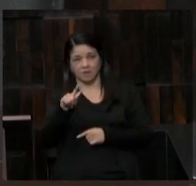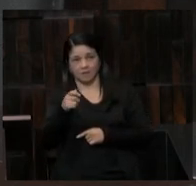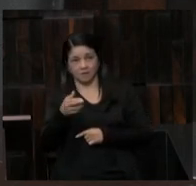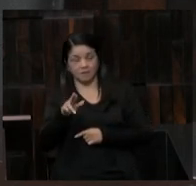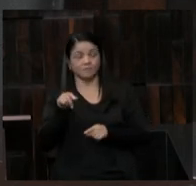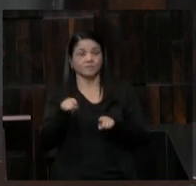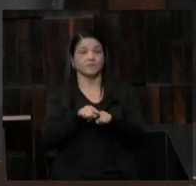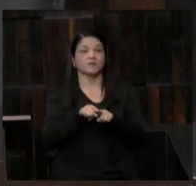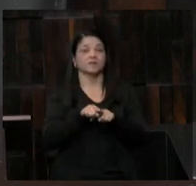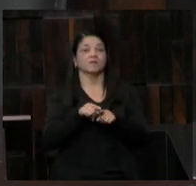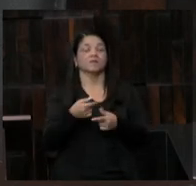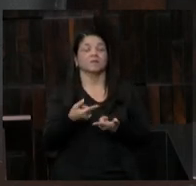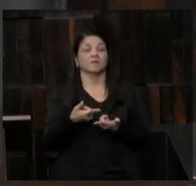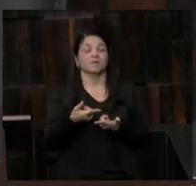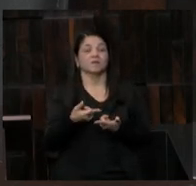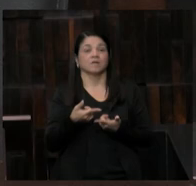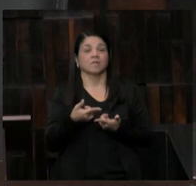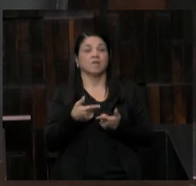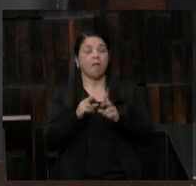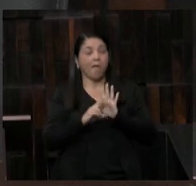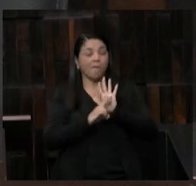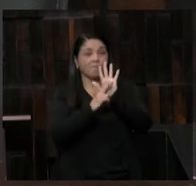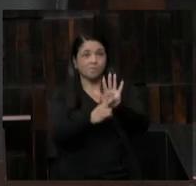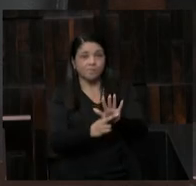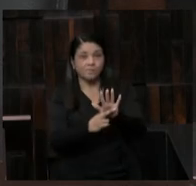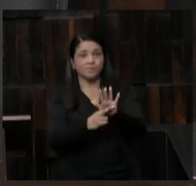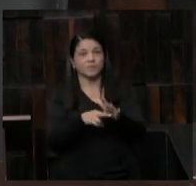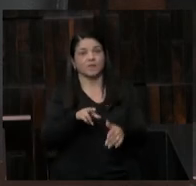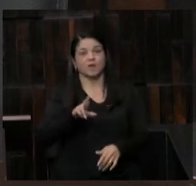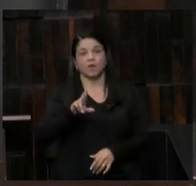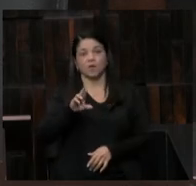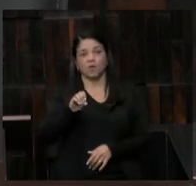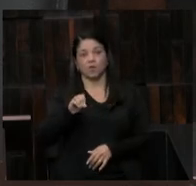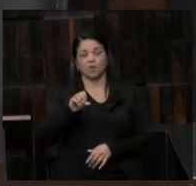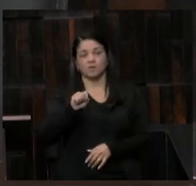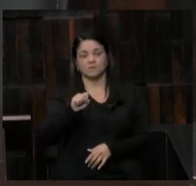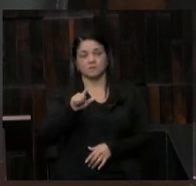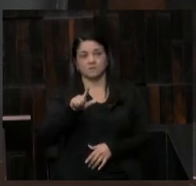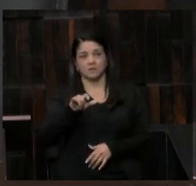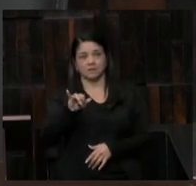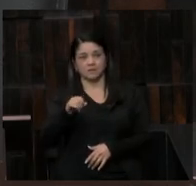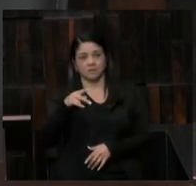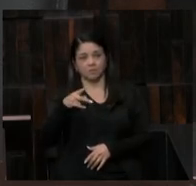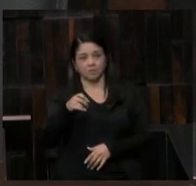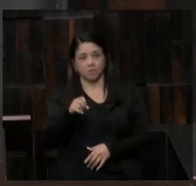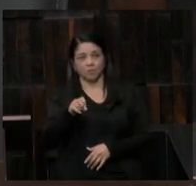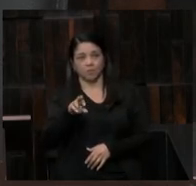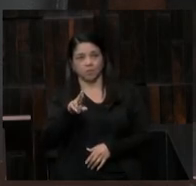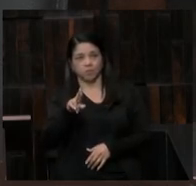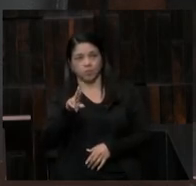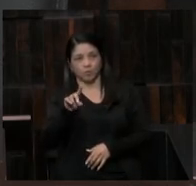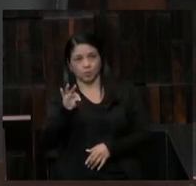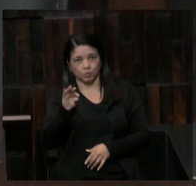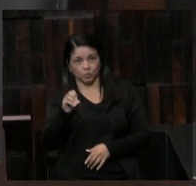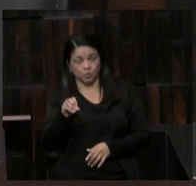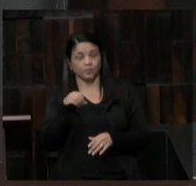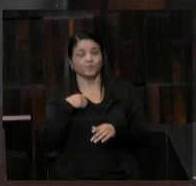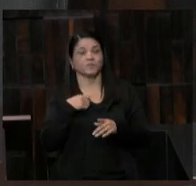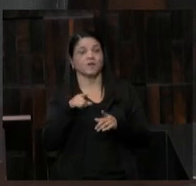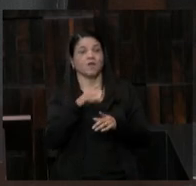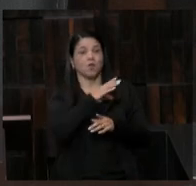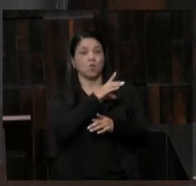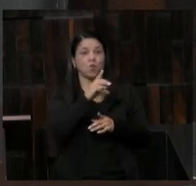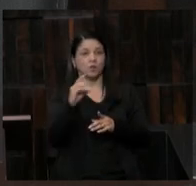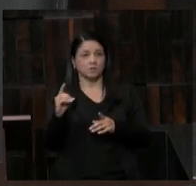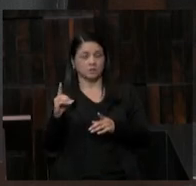Gonzaga, e represento aqui a Rosalie Porto Real, que é coordenadora da Catequese Diferenciada.